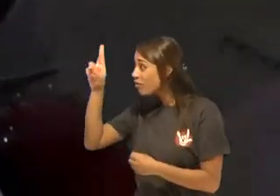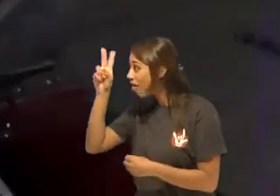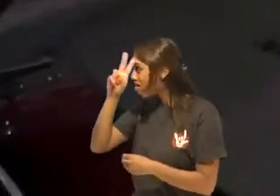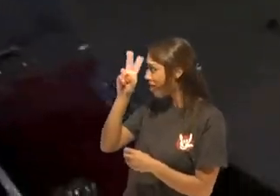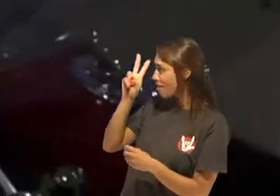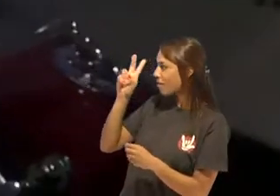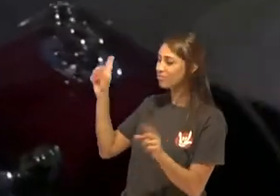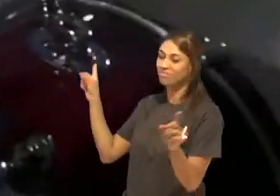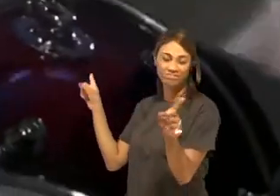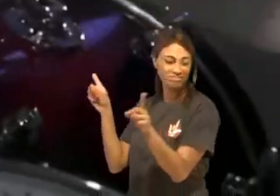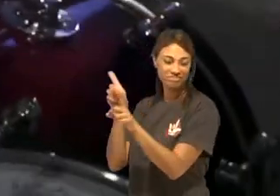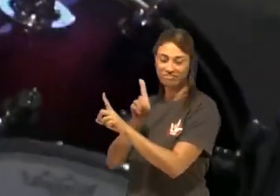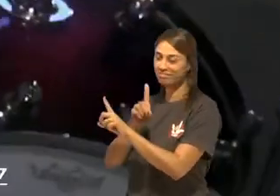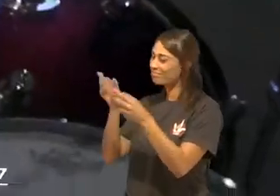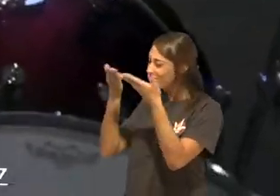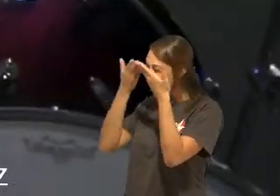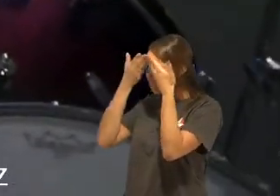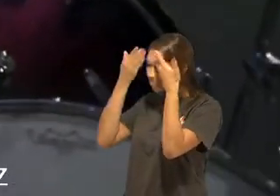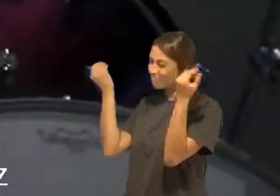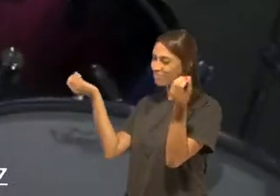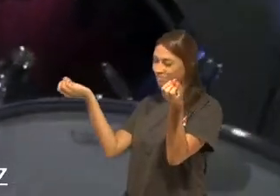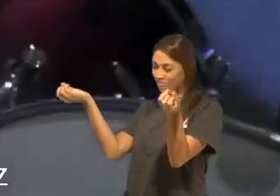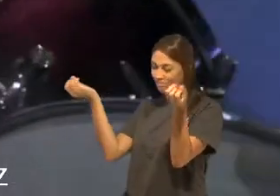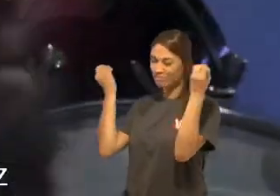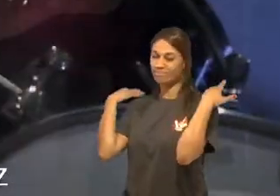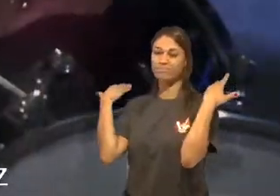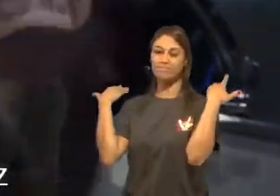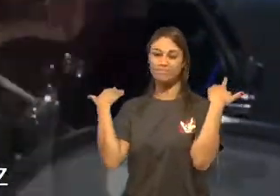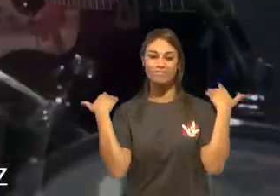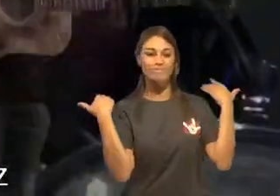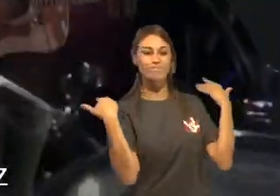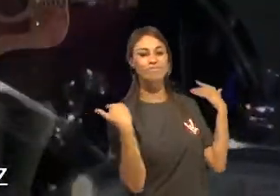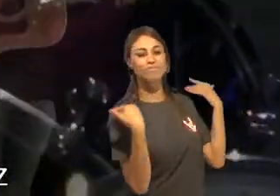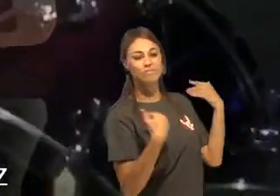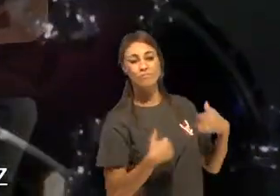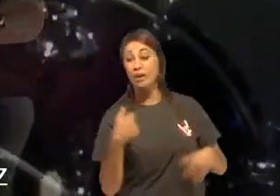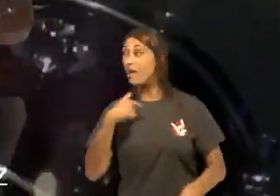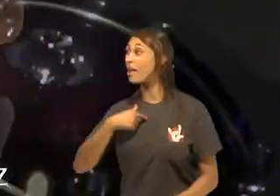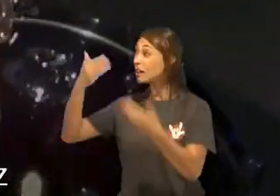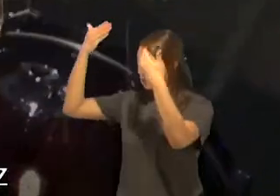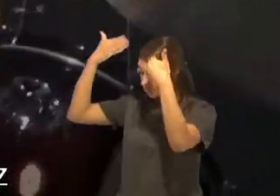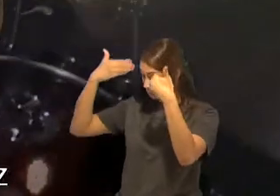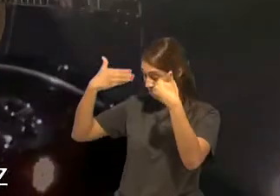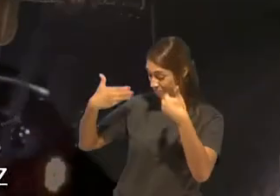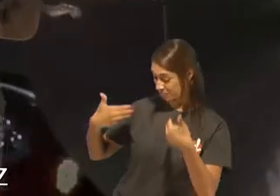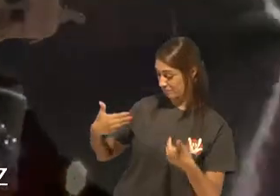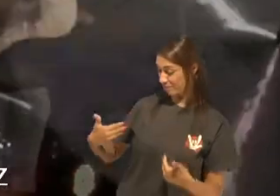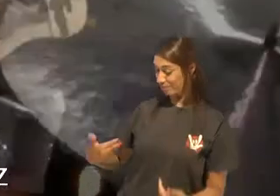Pecados já não lembras mais. Eu estou.